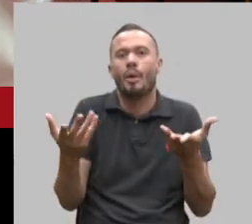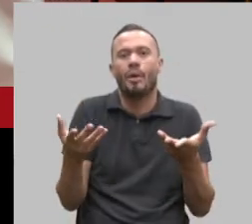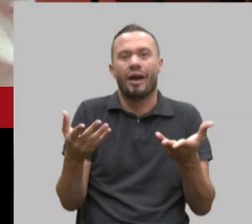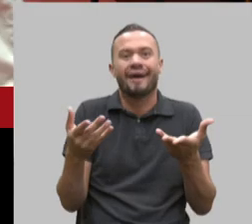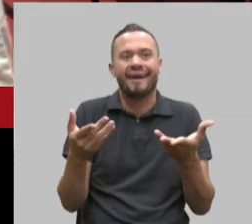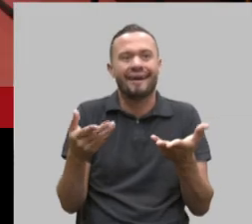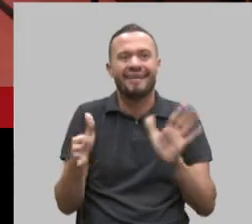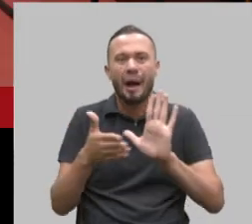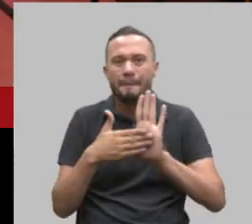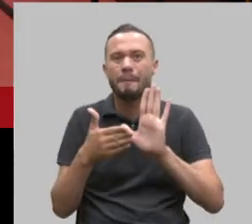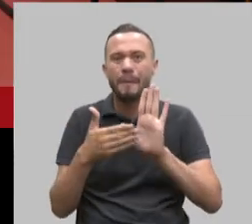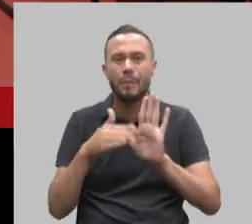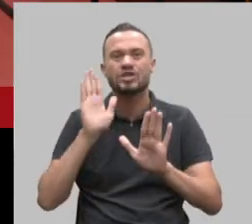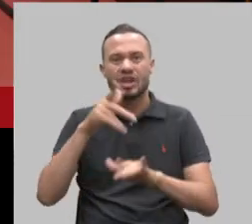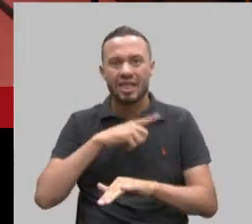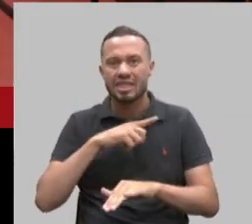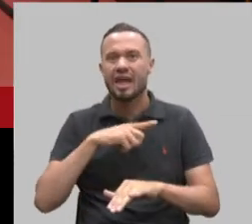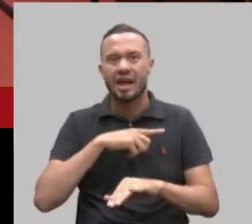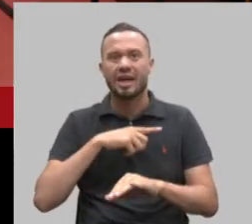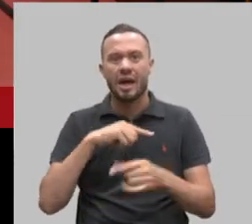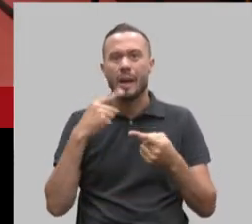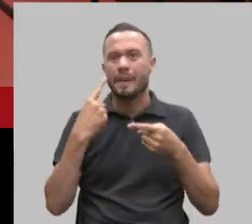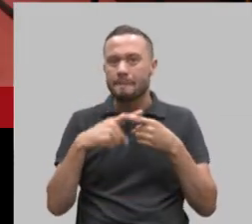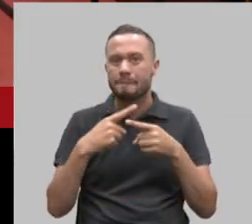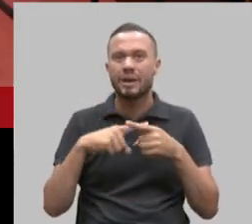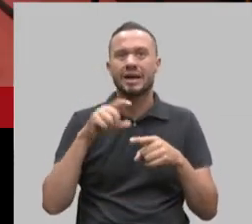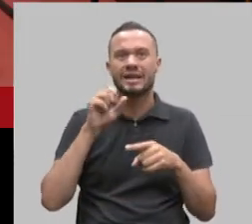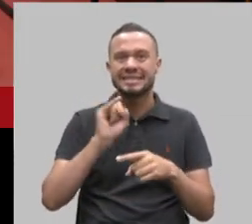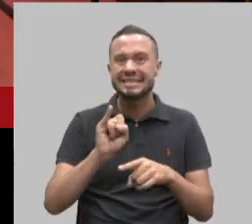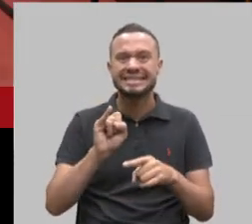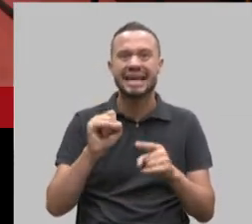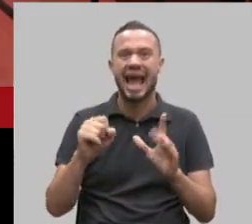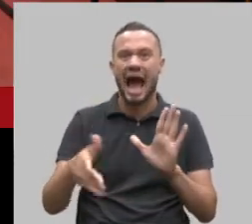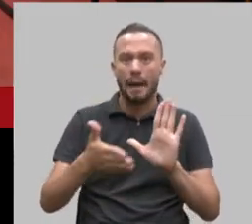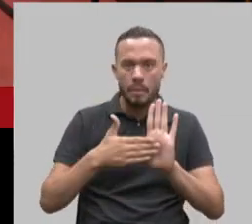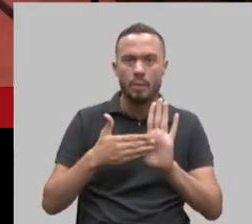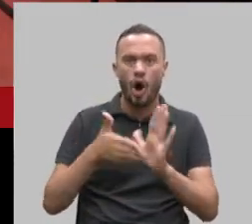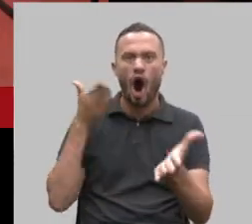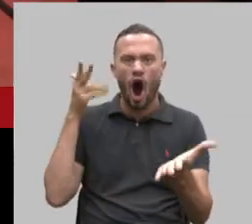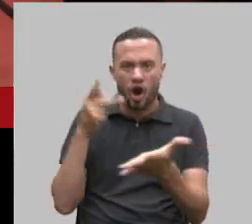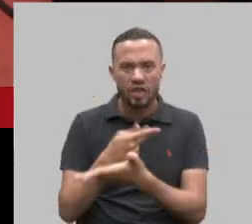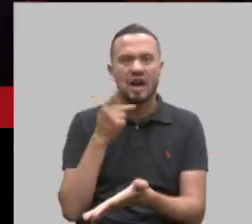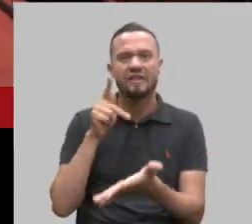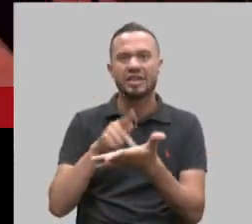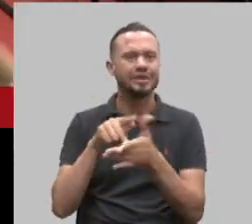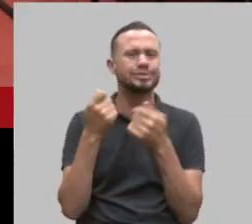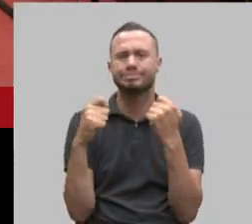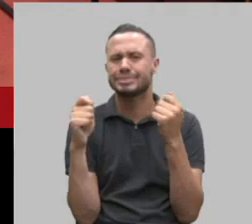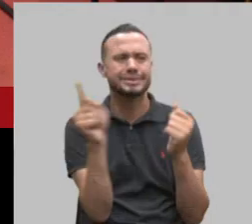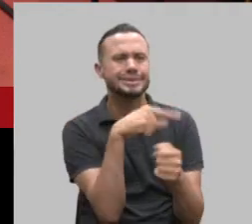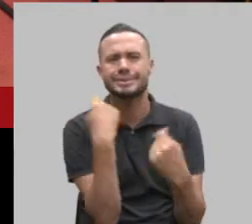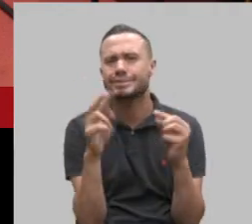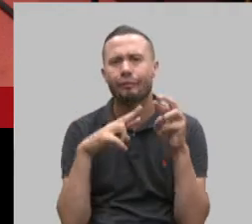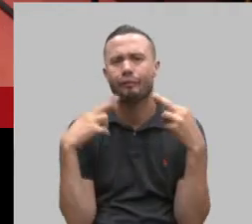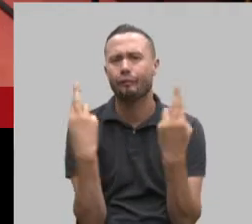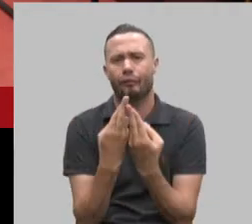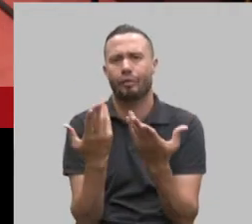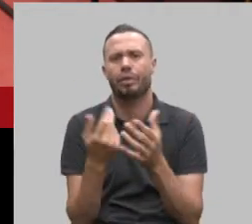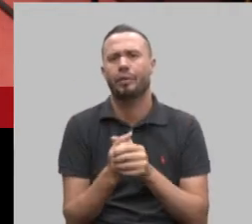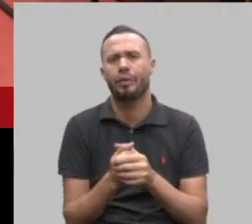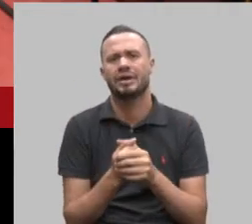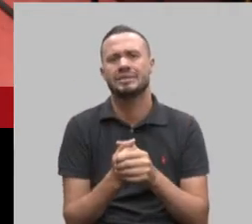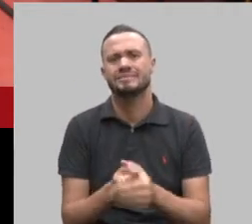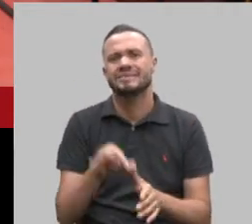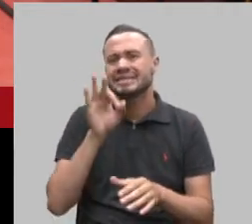existe que ela já funciona Porque se ela já existe já funcionasse a gente não tava aqui debatendo ela eu eu tenho certeza que vocês conhecem ou já